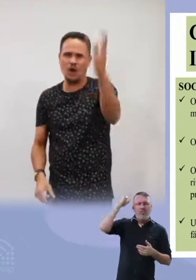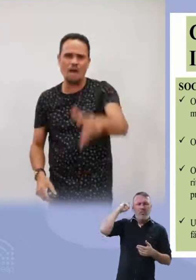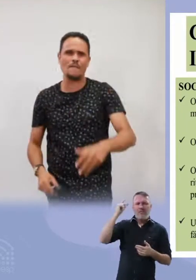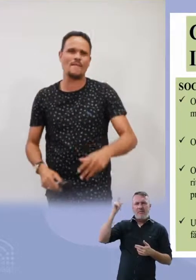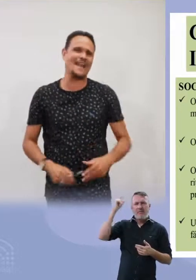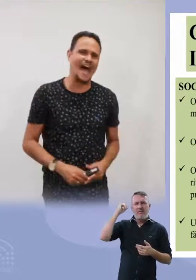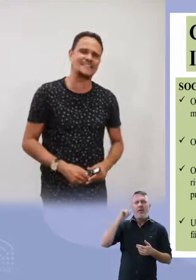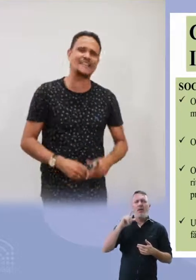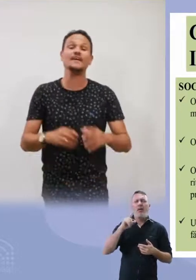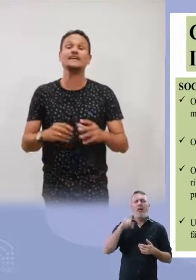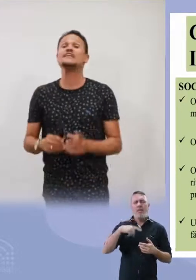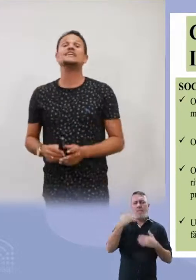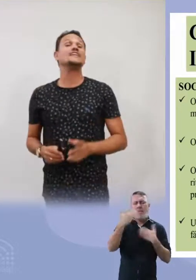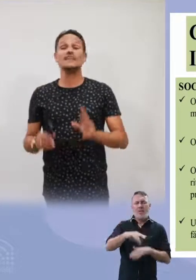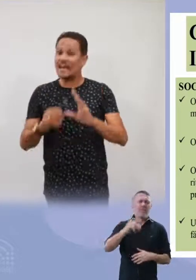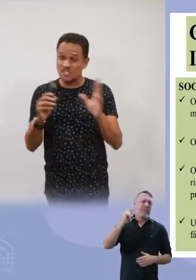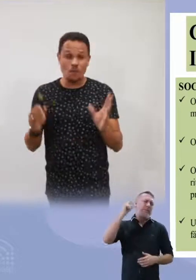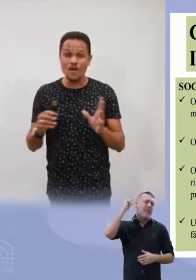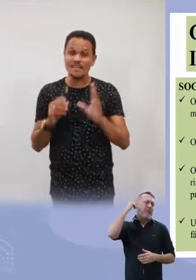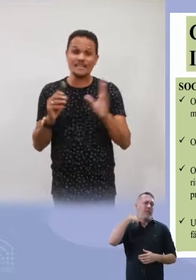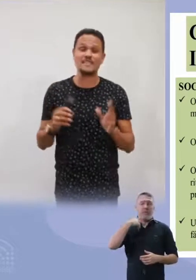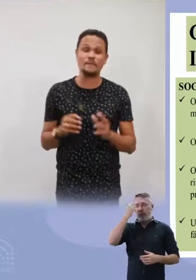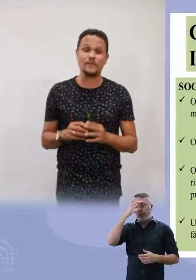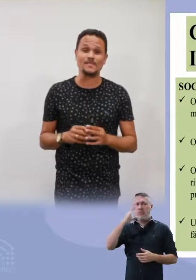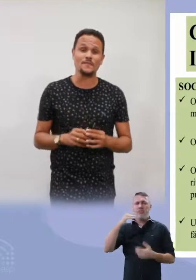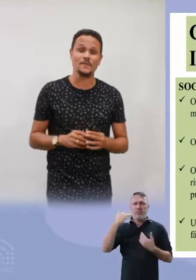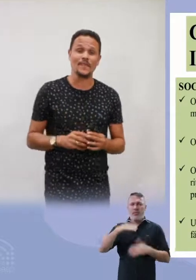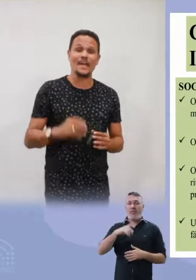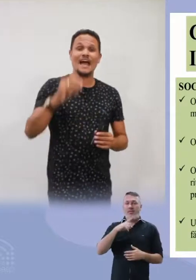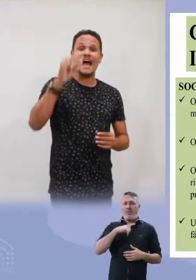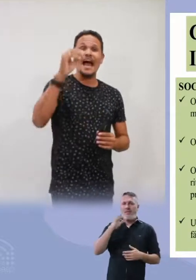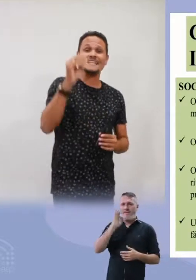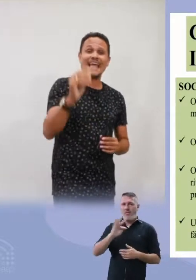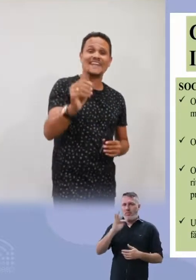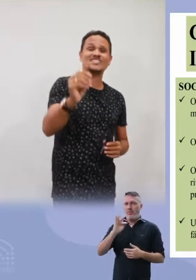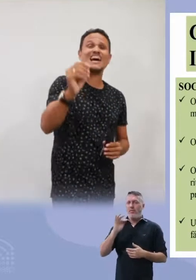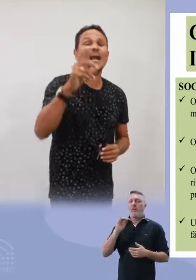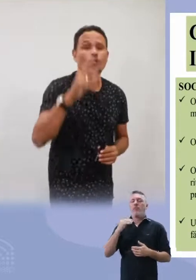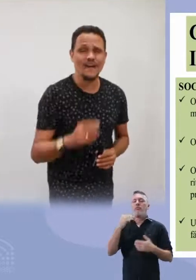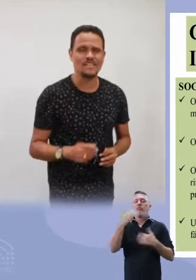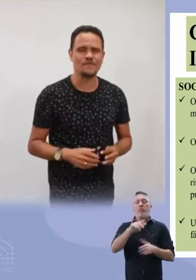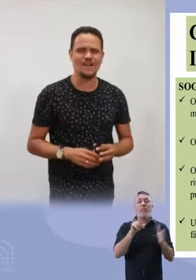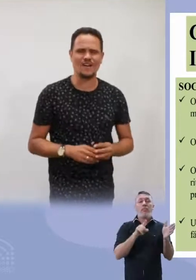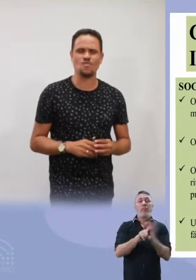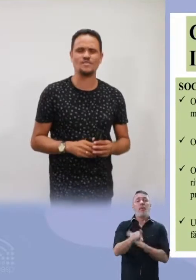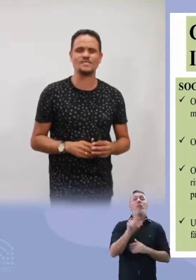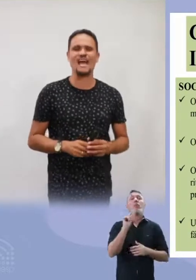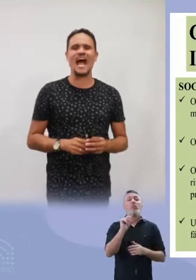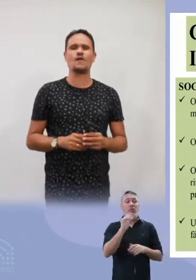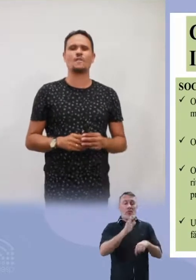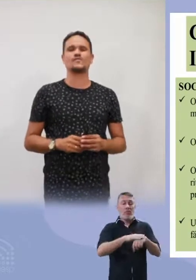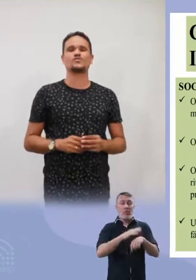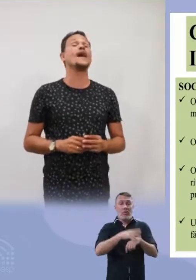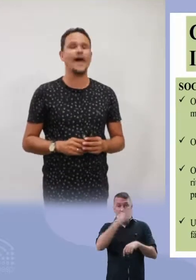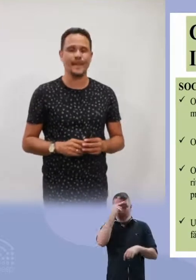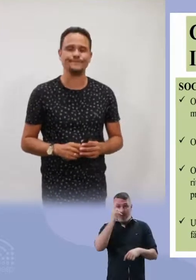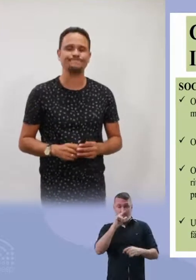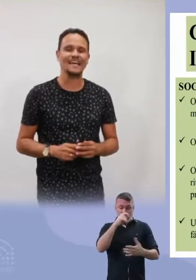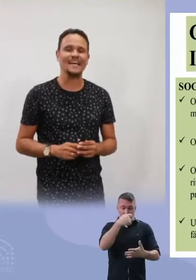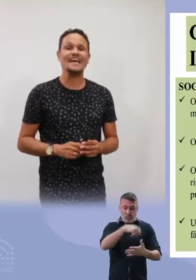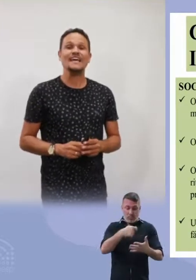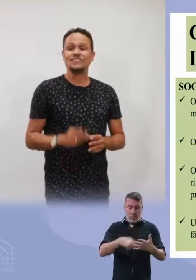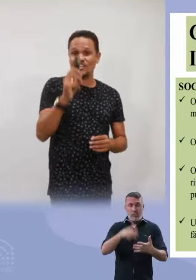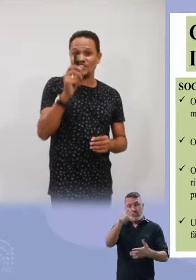de obra barata, e a resposta era simples. A ideia é de água. Você me fala, como assim água, professor?